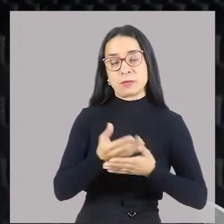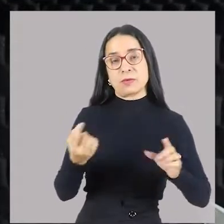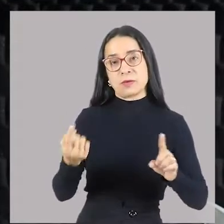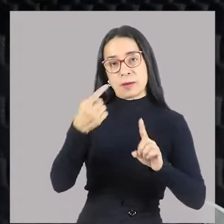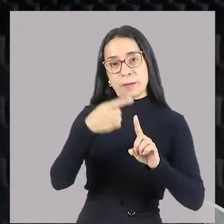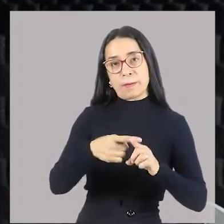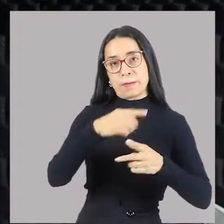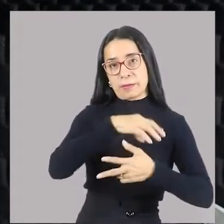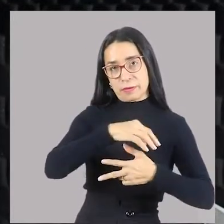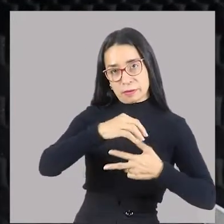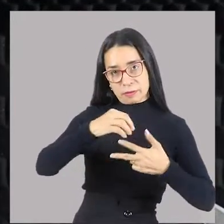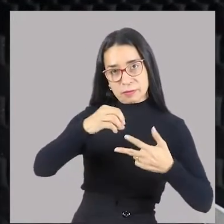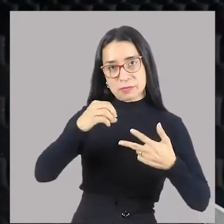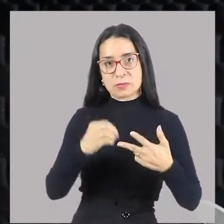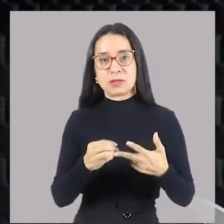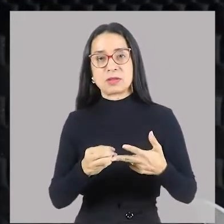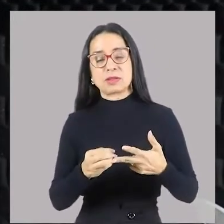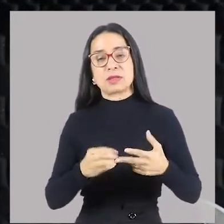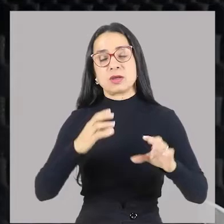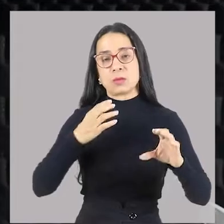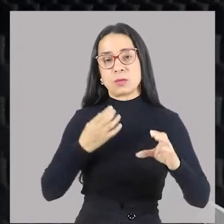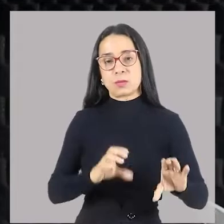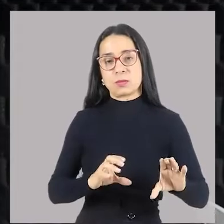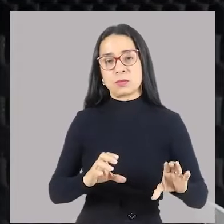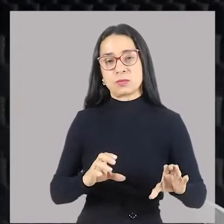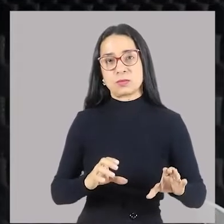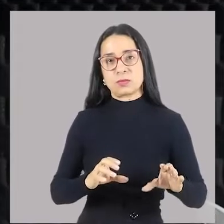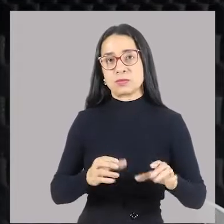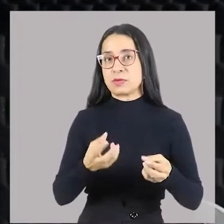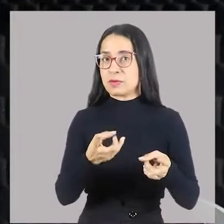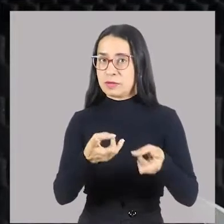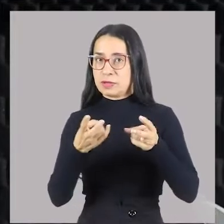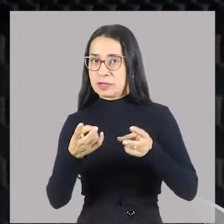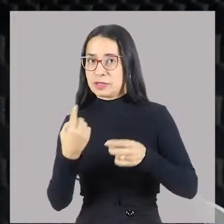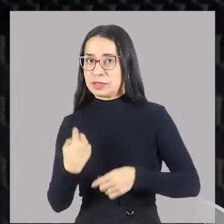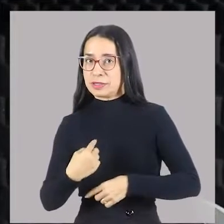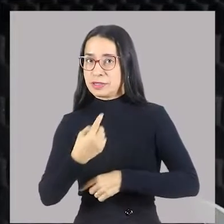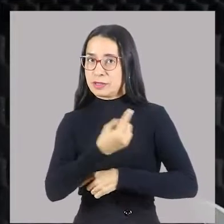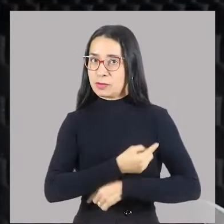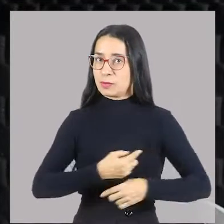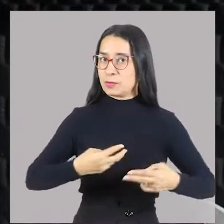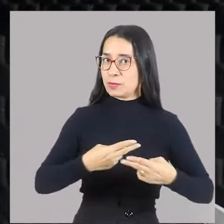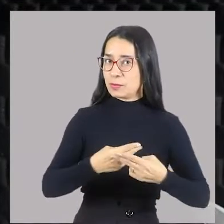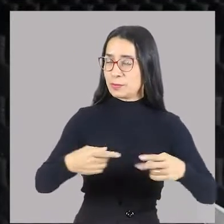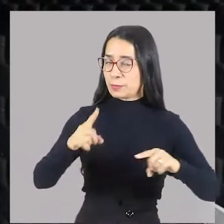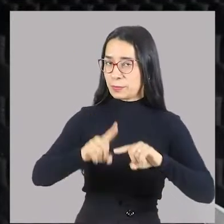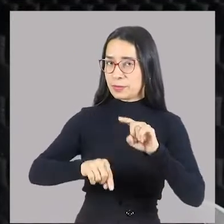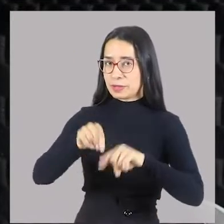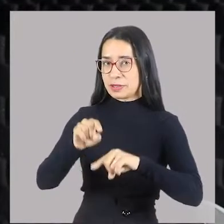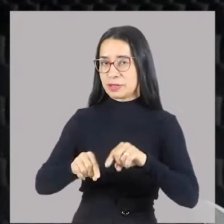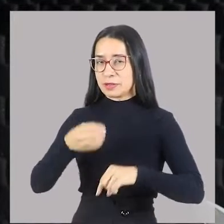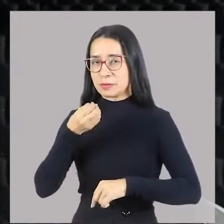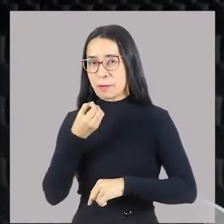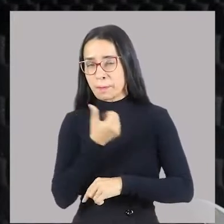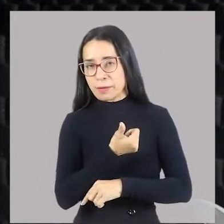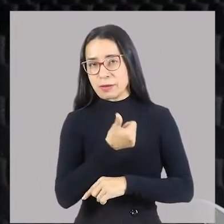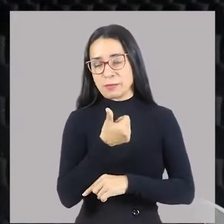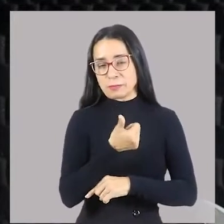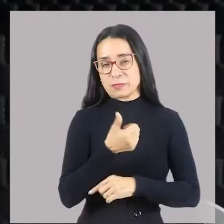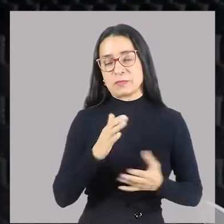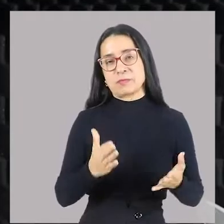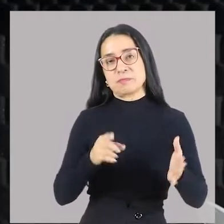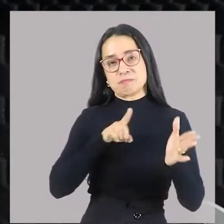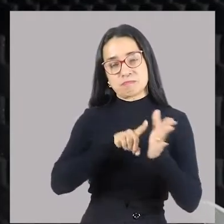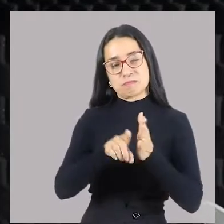Enem e concurso. Galerinha, fique atento, nosso materialzinho tá show de bola, questões totalmente, né, dos últimos